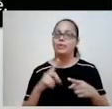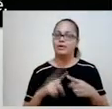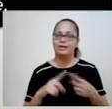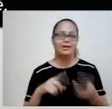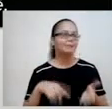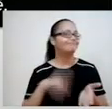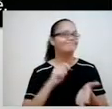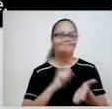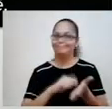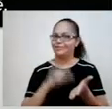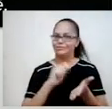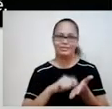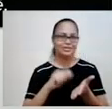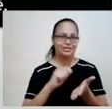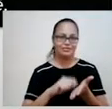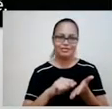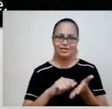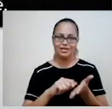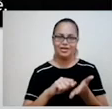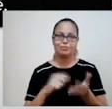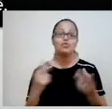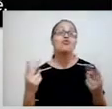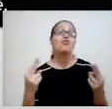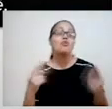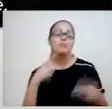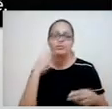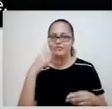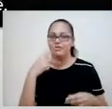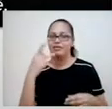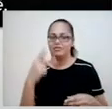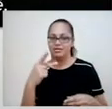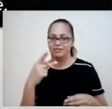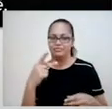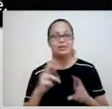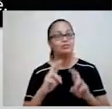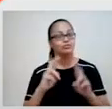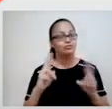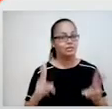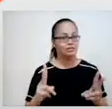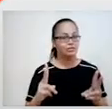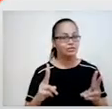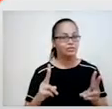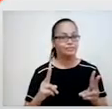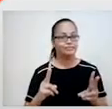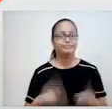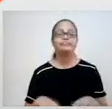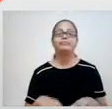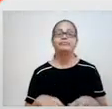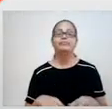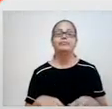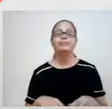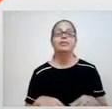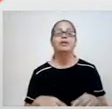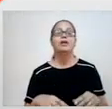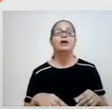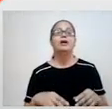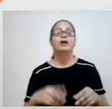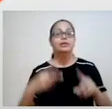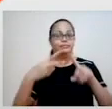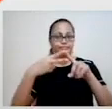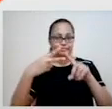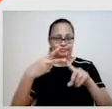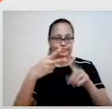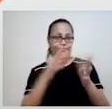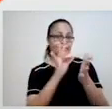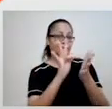nós falamos. Isso é diferente nas outras línguas e também é diferente na língua portuguesa. O texto escrito e o texto